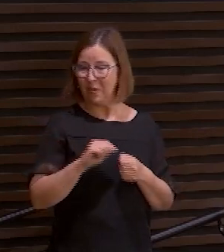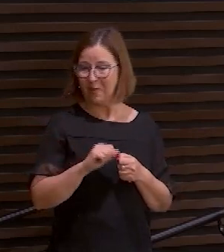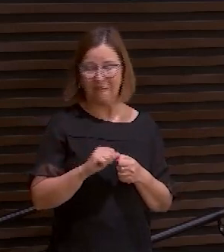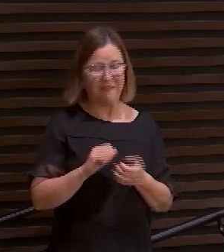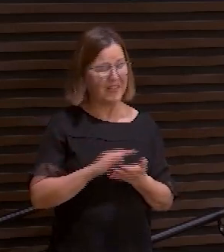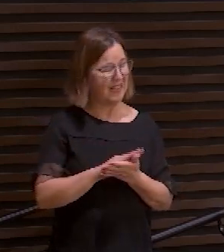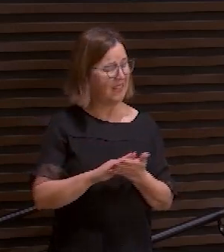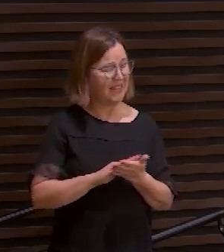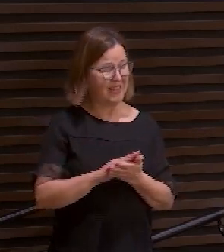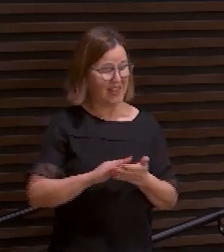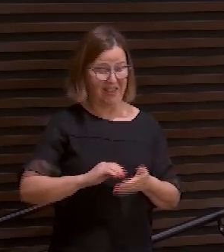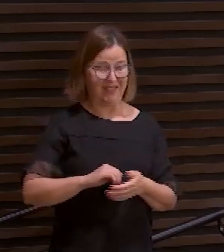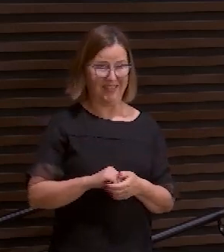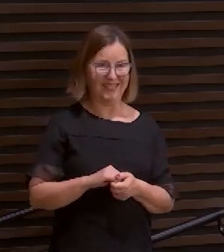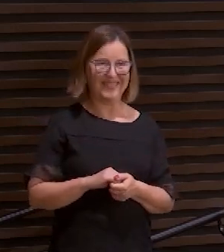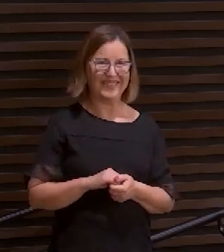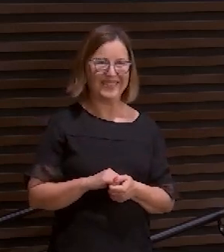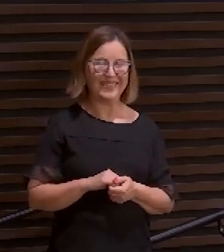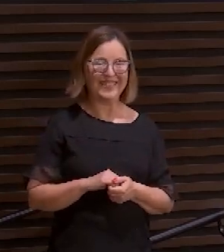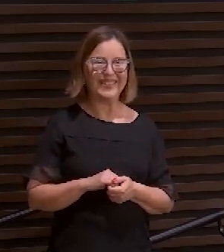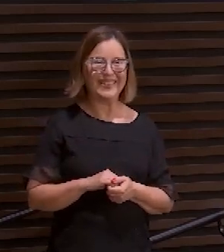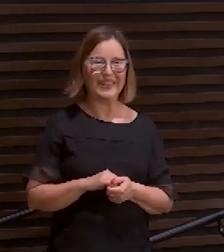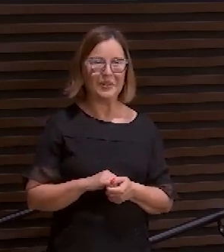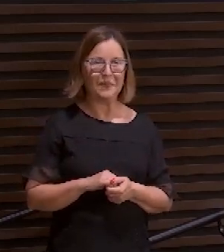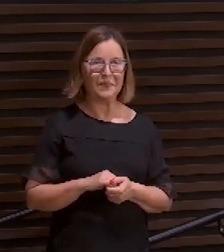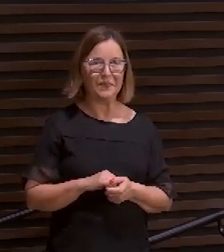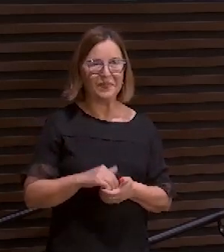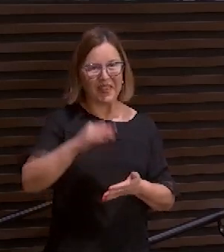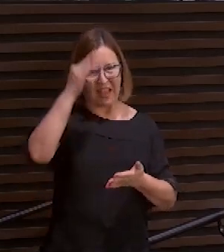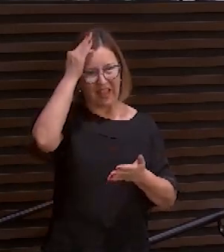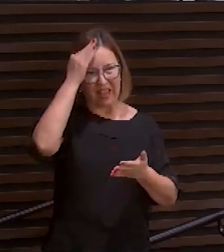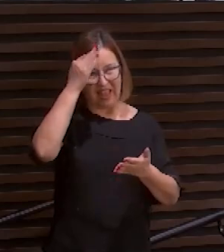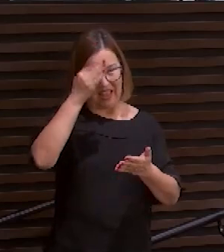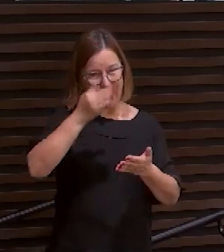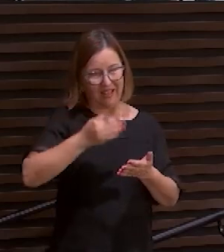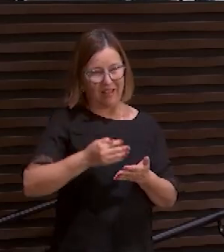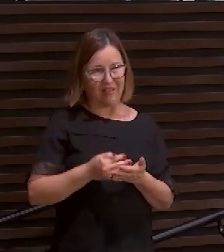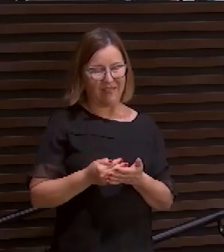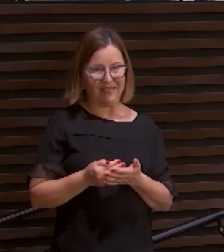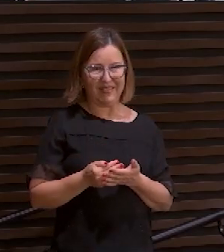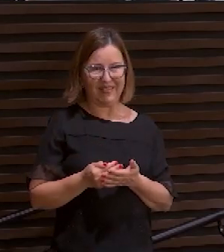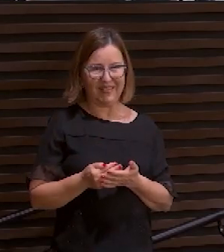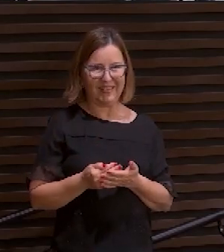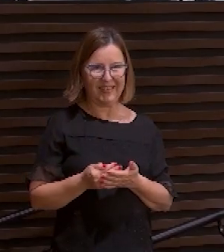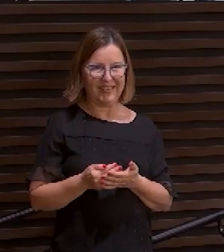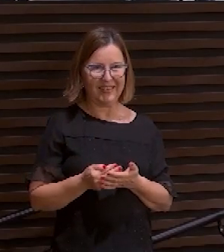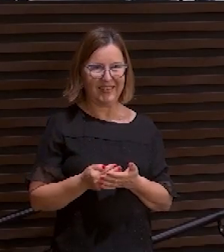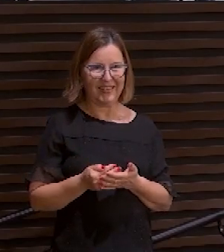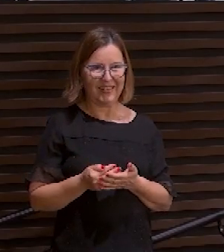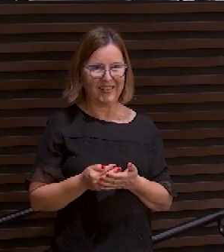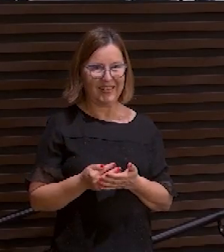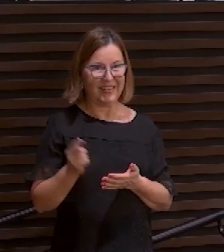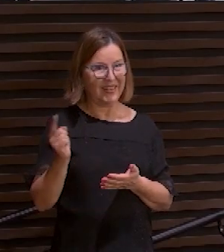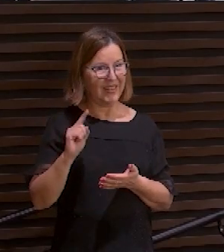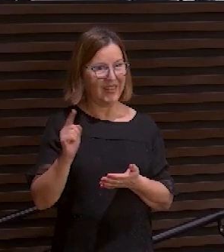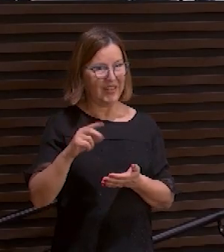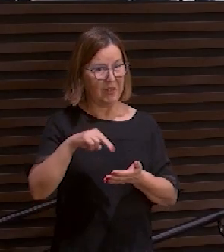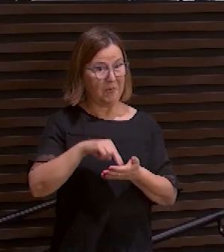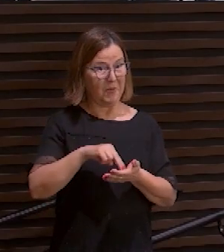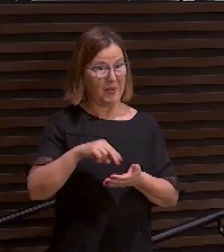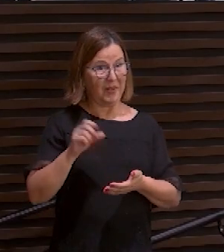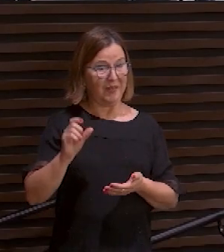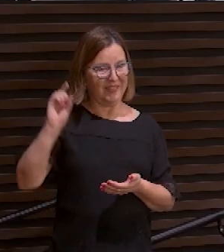errada. Esta fé aí não está sendo colocada do ponto de vista de Deus. Há muita